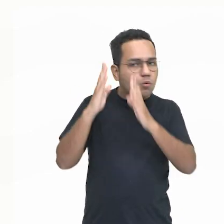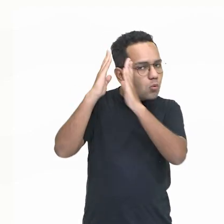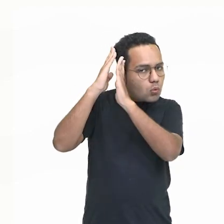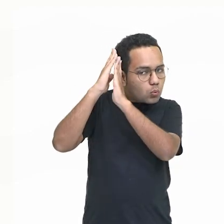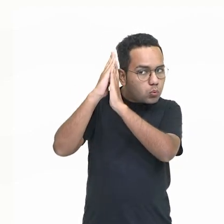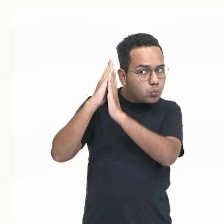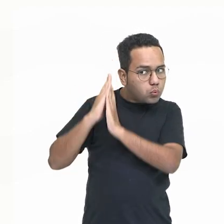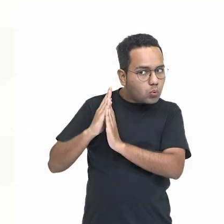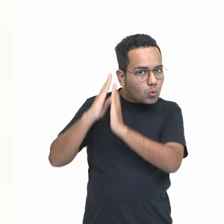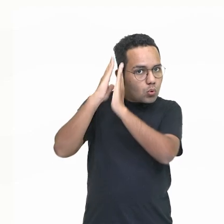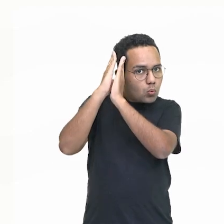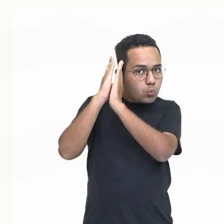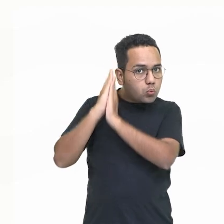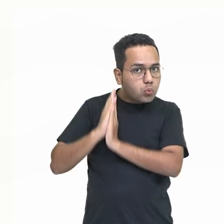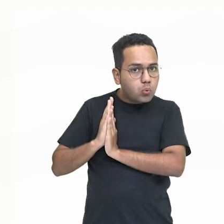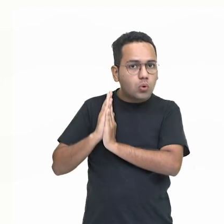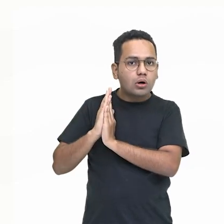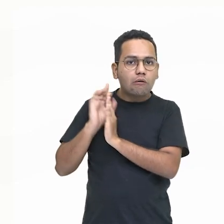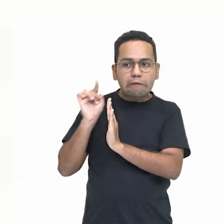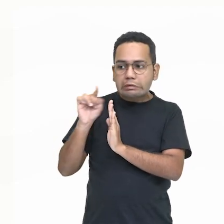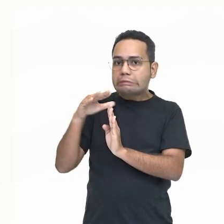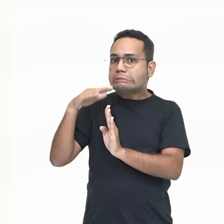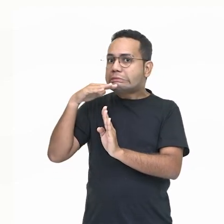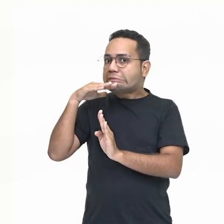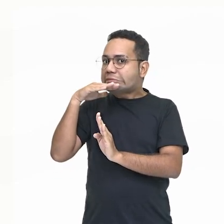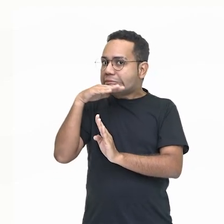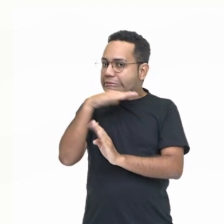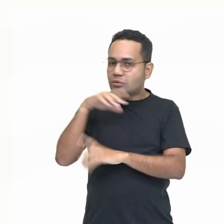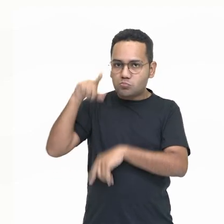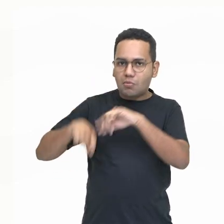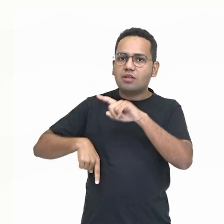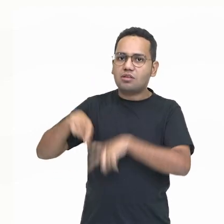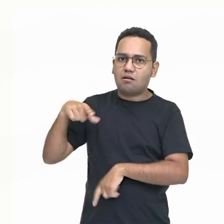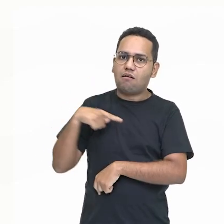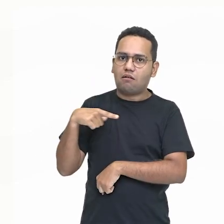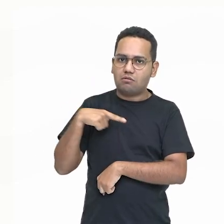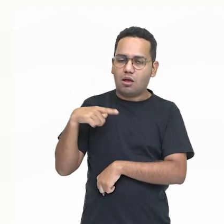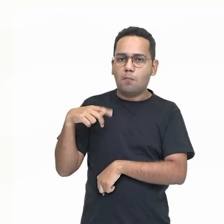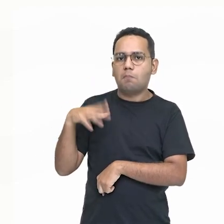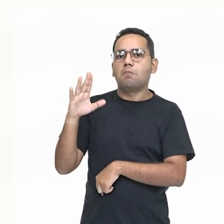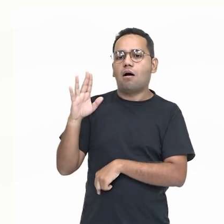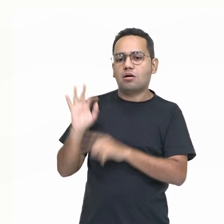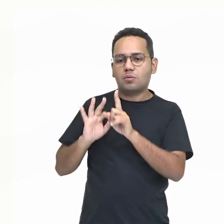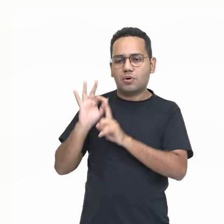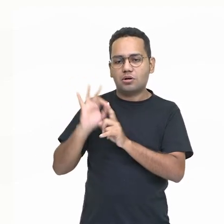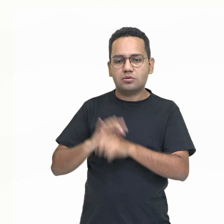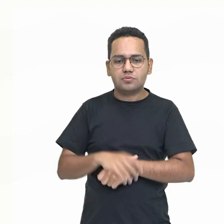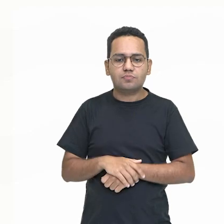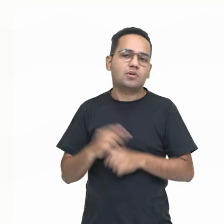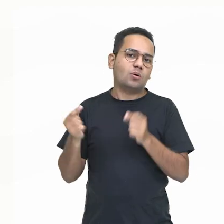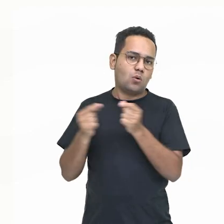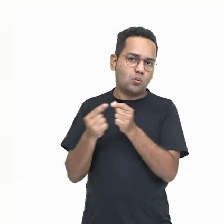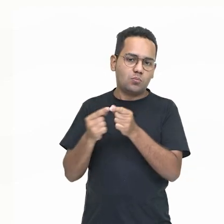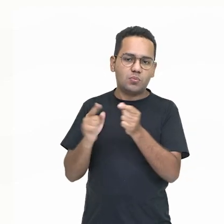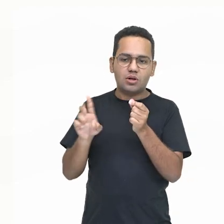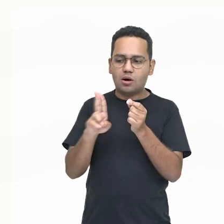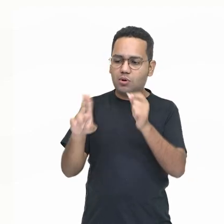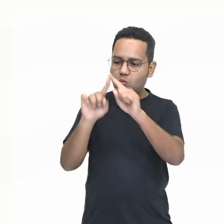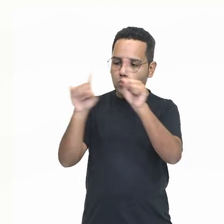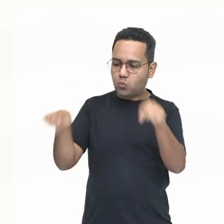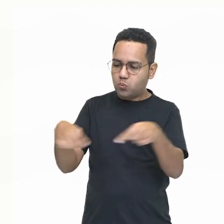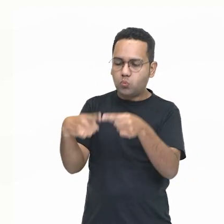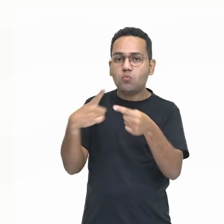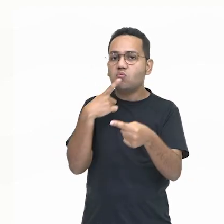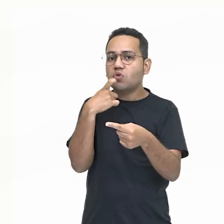um aumento de temperatura. Então, esse aumento ele é chamado nesse fenômeno de efeito Joule,